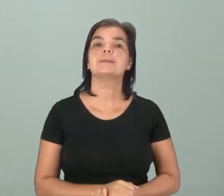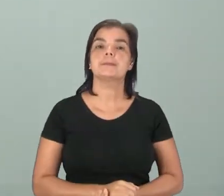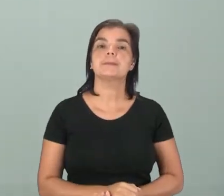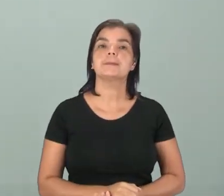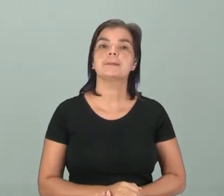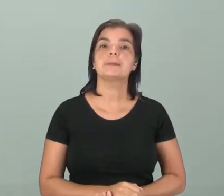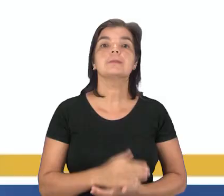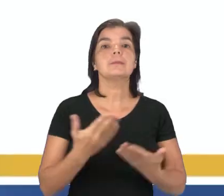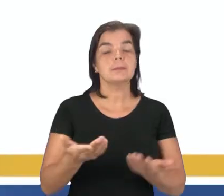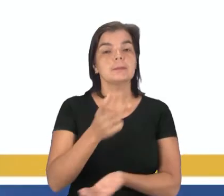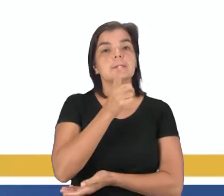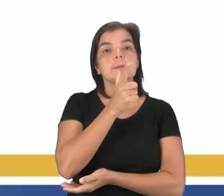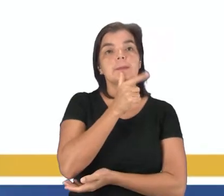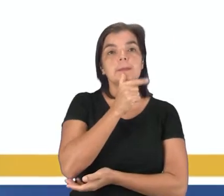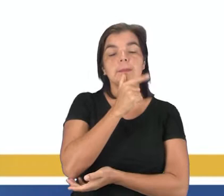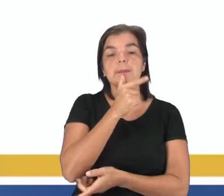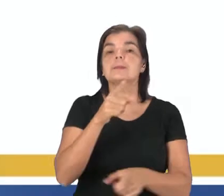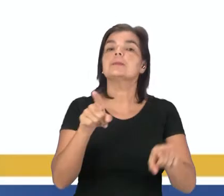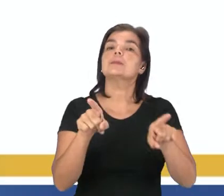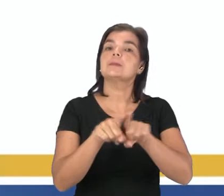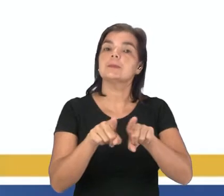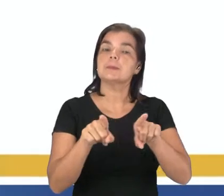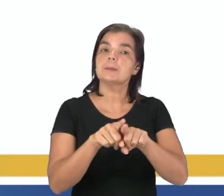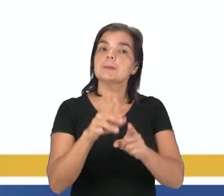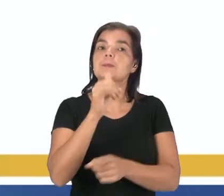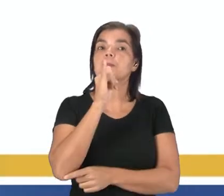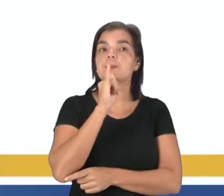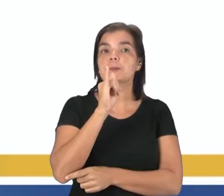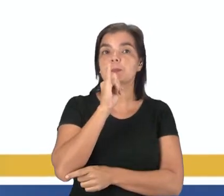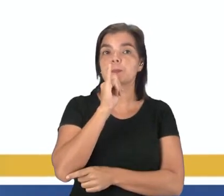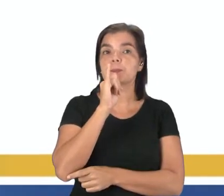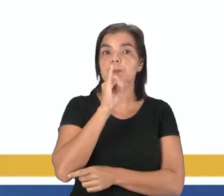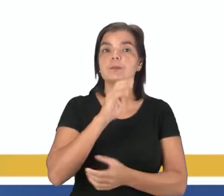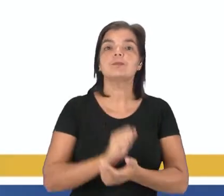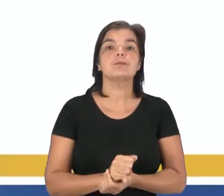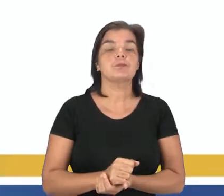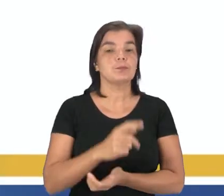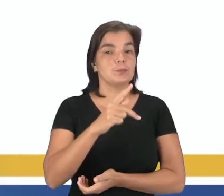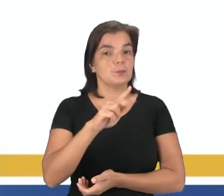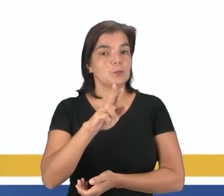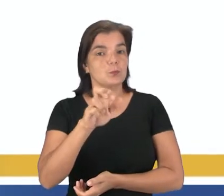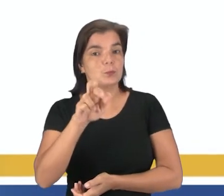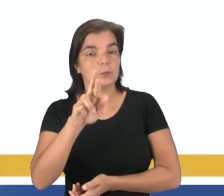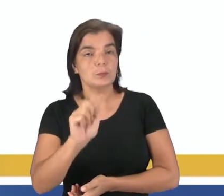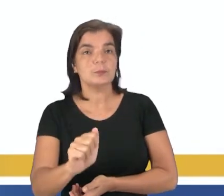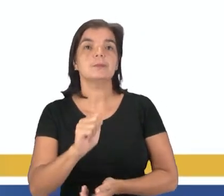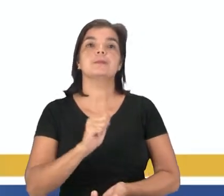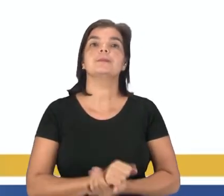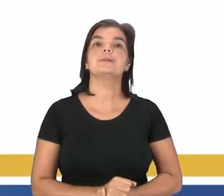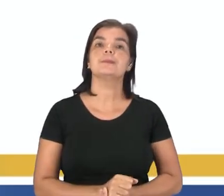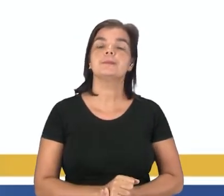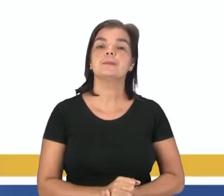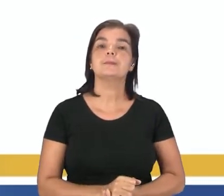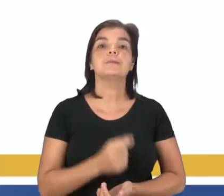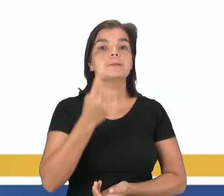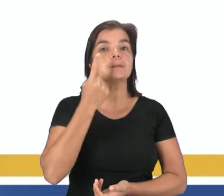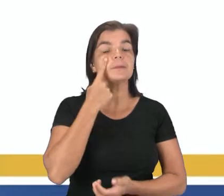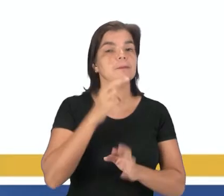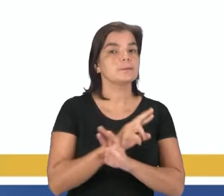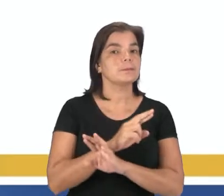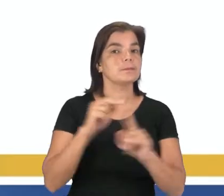composta. A água destilada, por exemplo, ela é um exemplo de uma substância pura. E aqui vamos